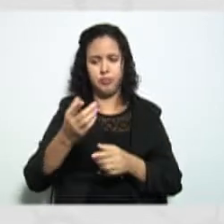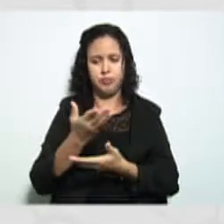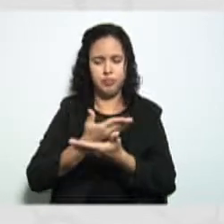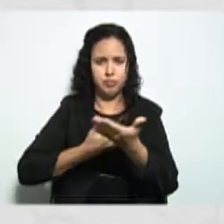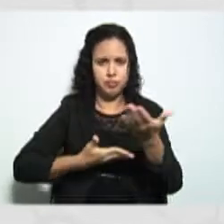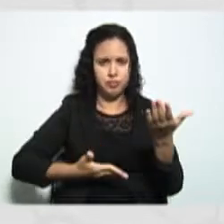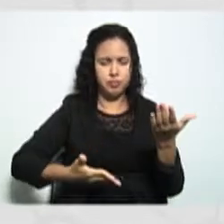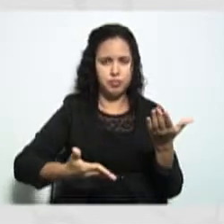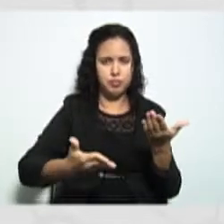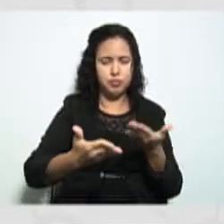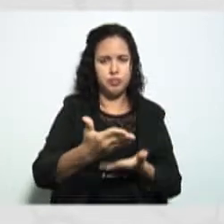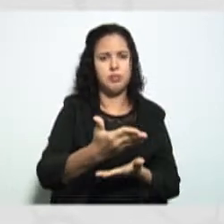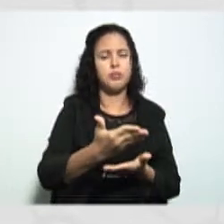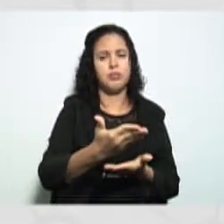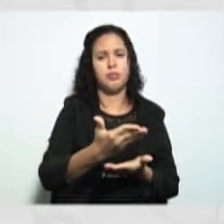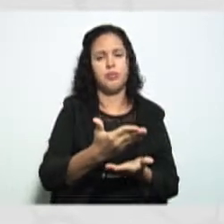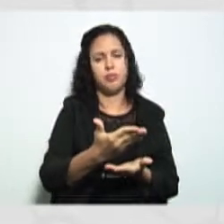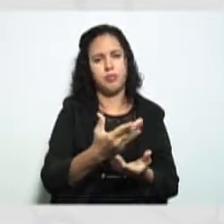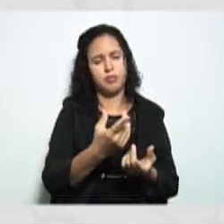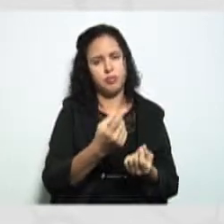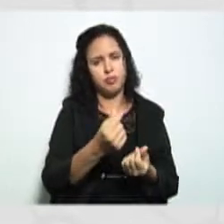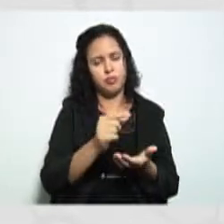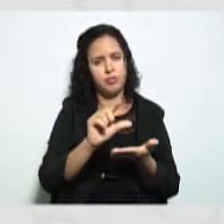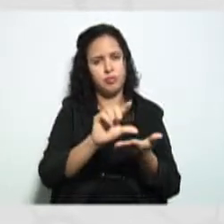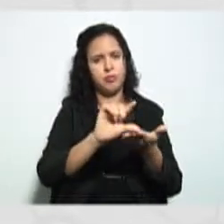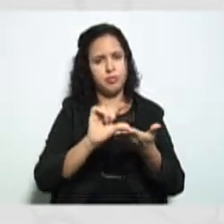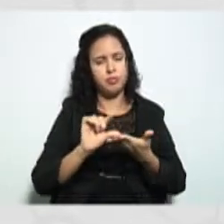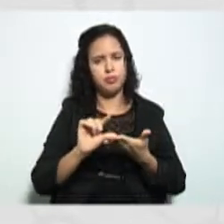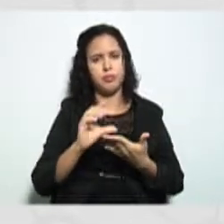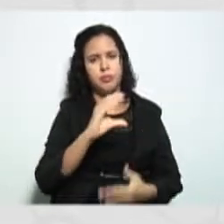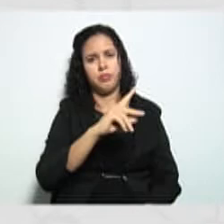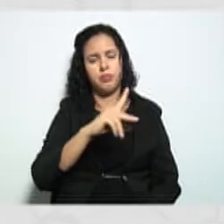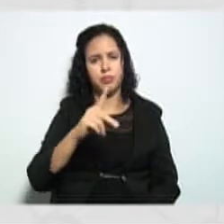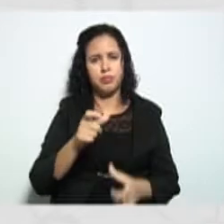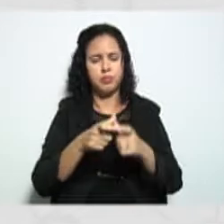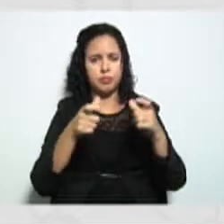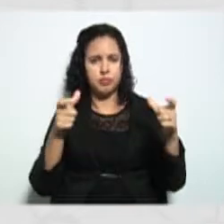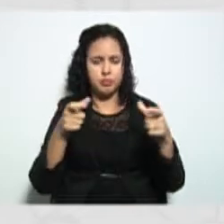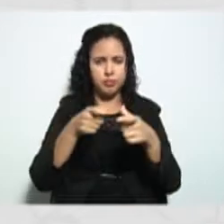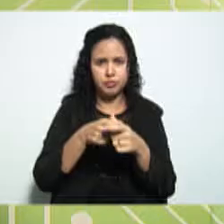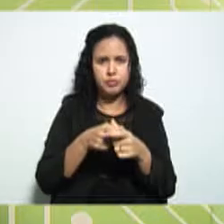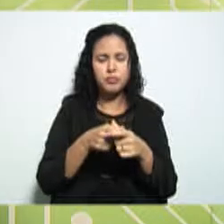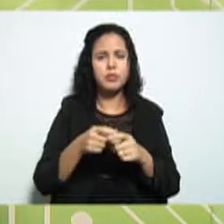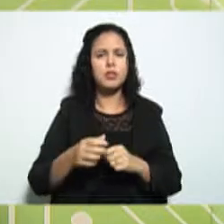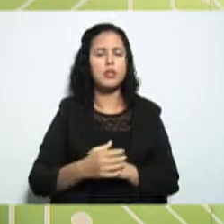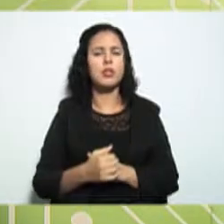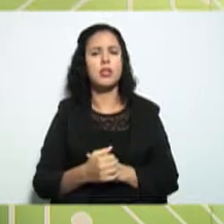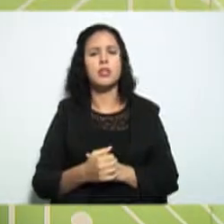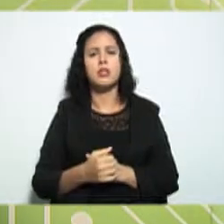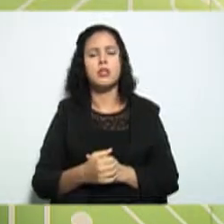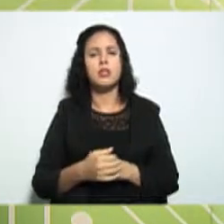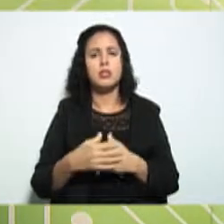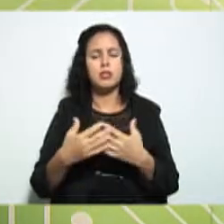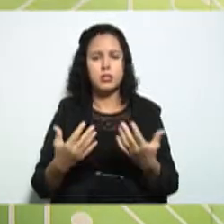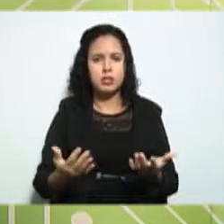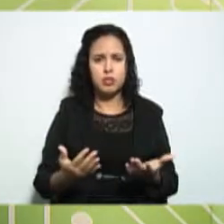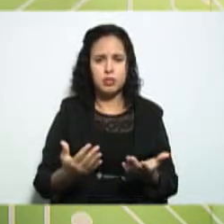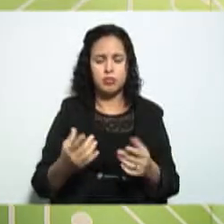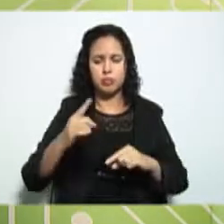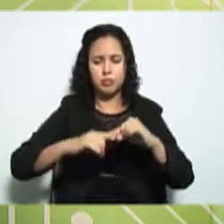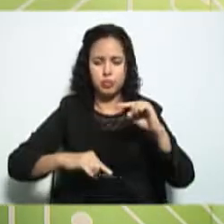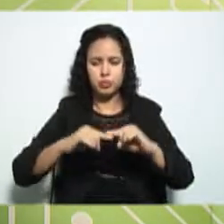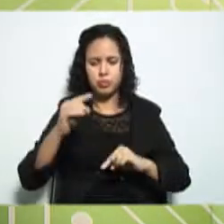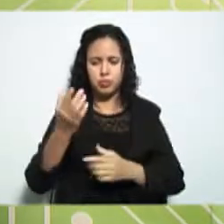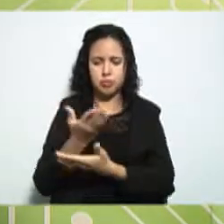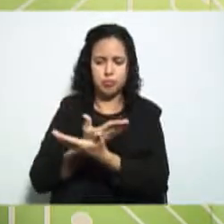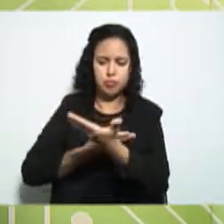será maior ou menor? A questão aqui, então, é falar sobre o beneficiamento. Se eu tenho uma cooperativa e passo o produto por um